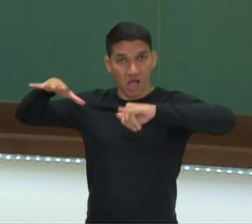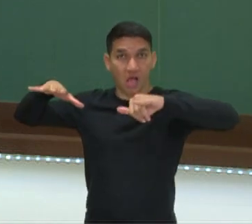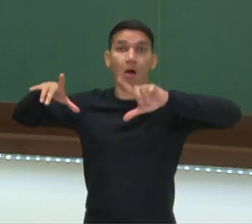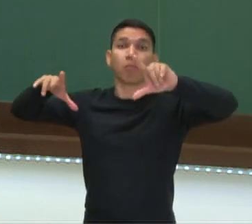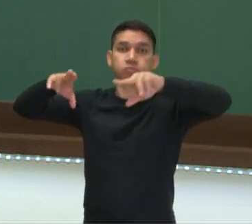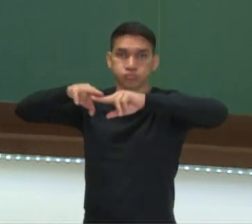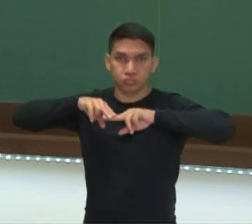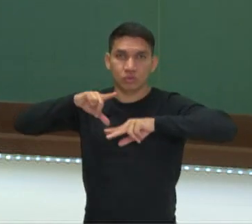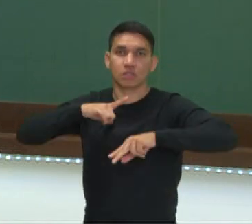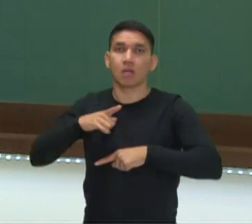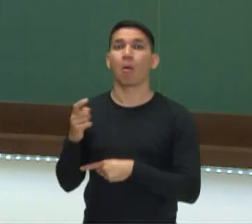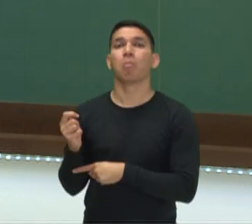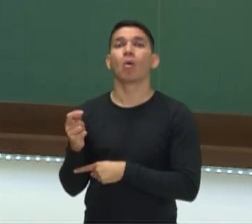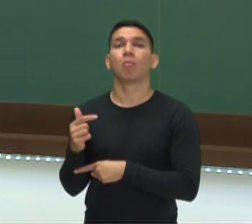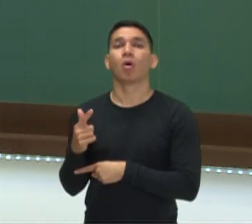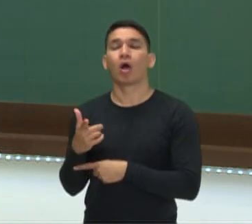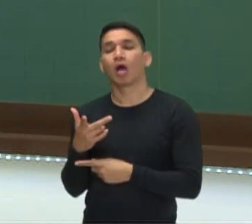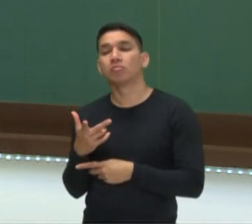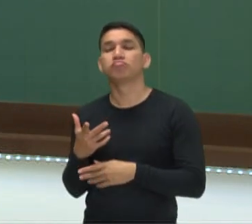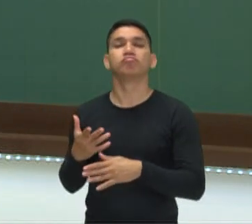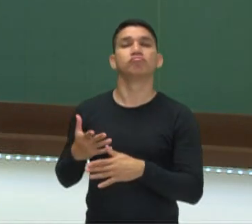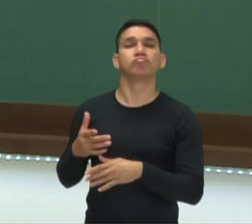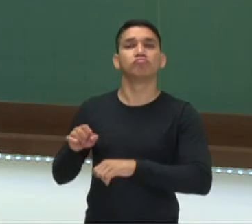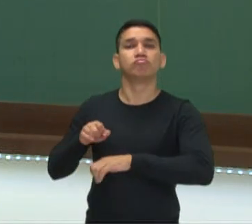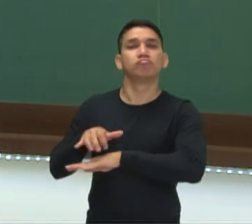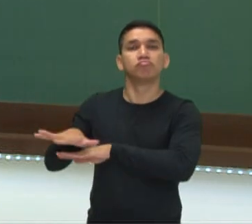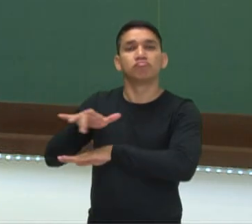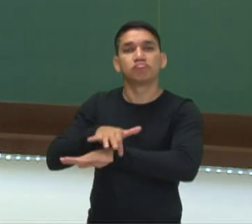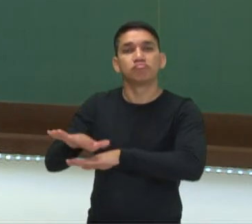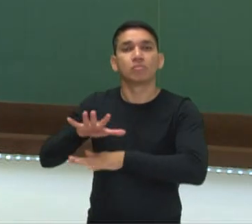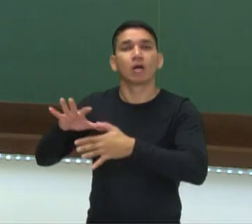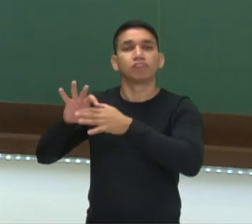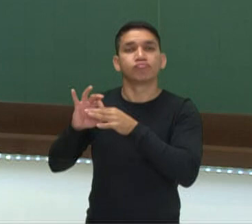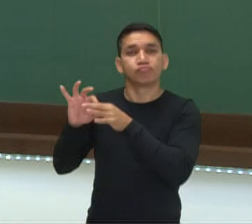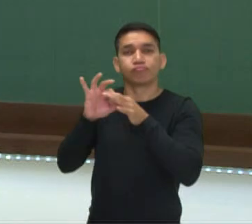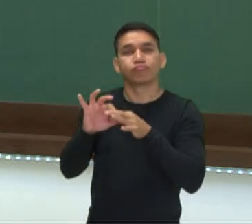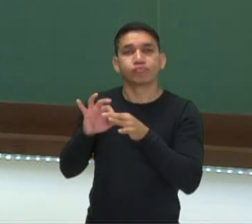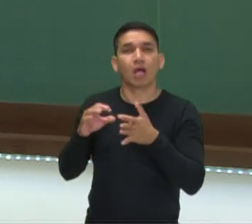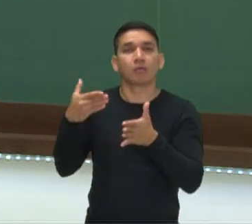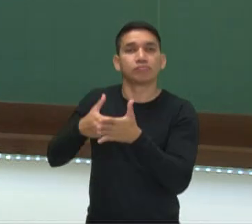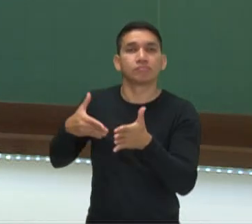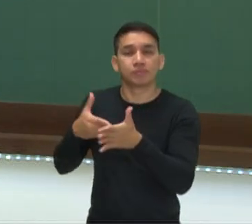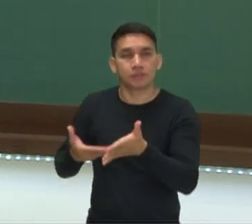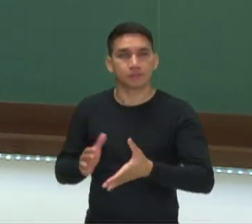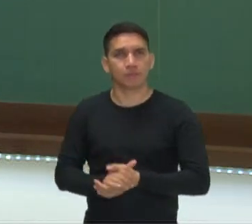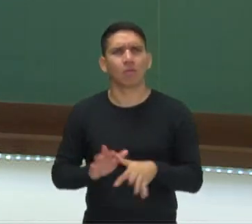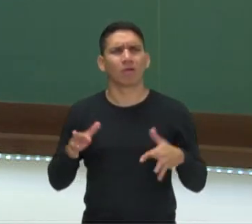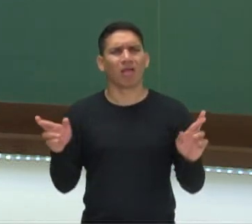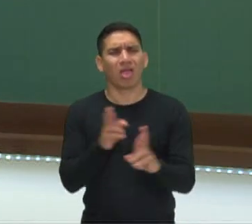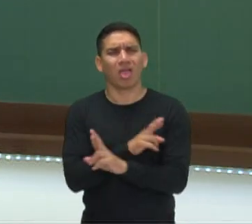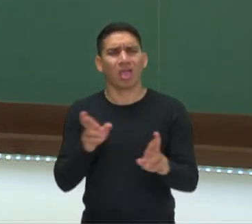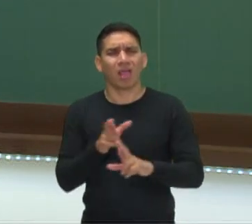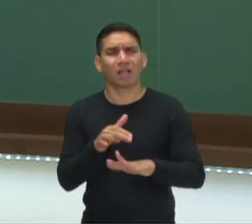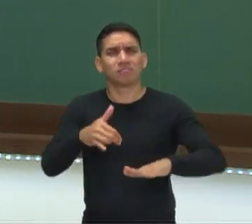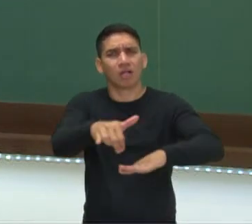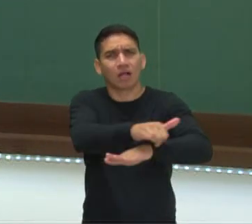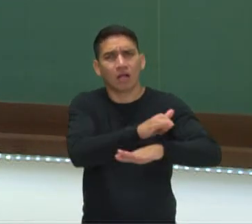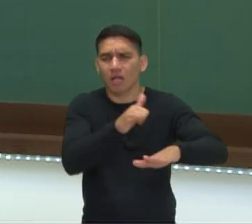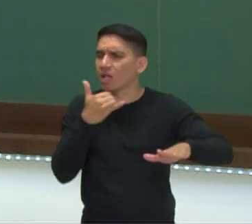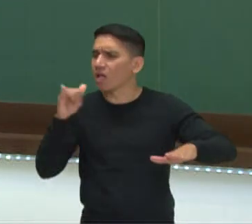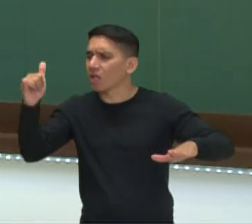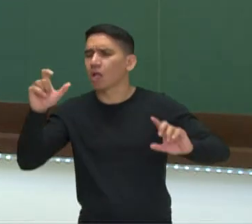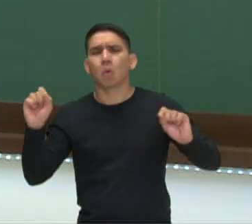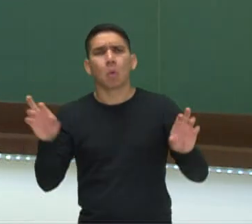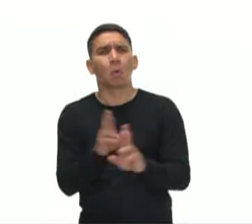baixa resistência elétrica. Ok? E o que significa? Qual é essa relação entre corrente elétrica e energia? Vamos entender aqui,